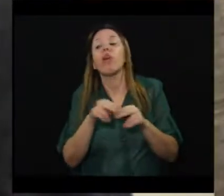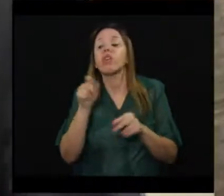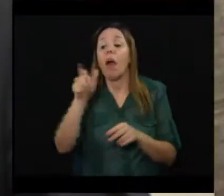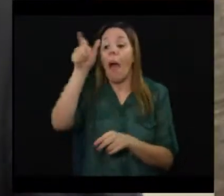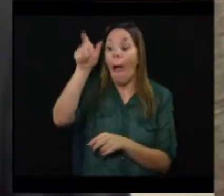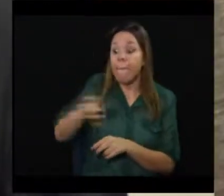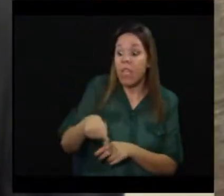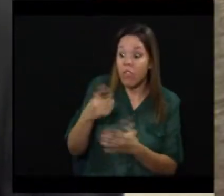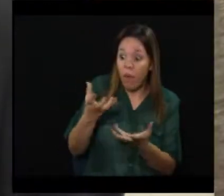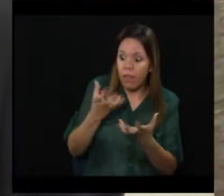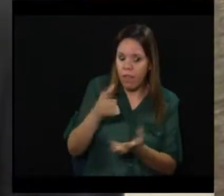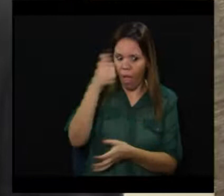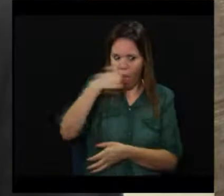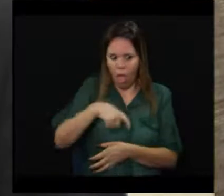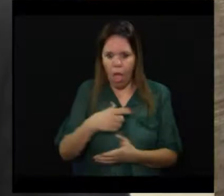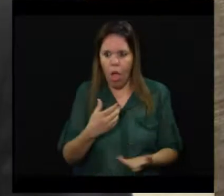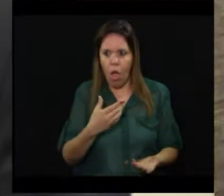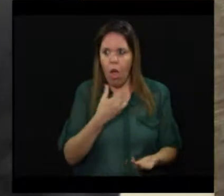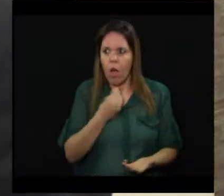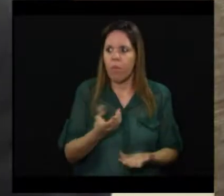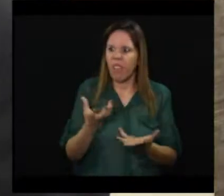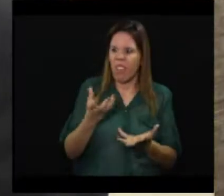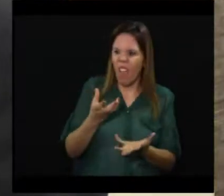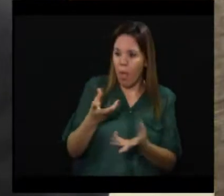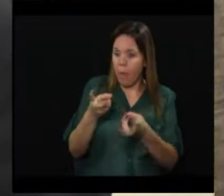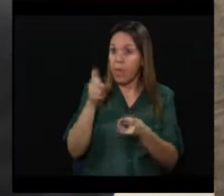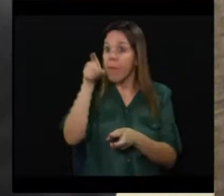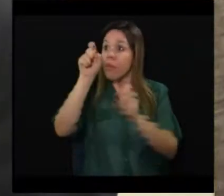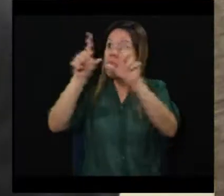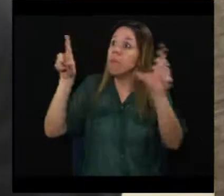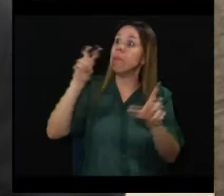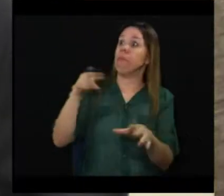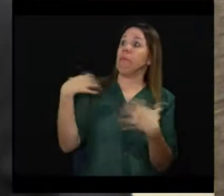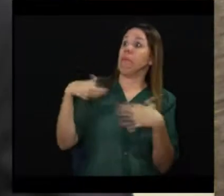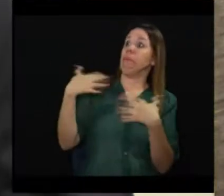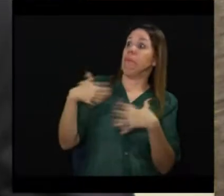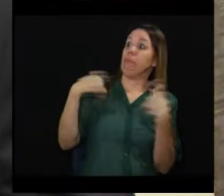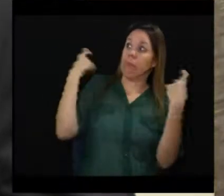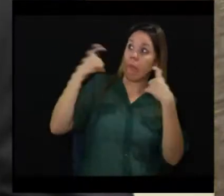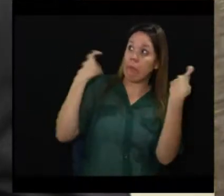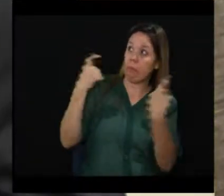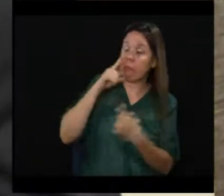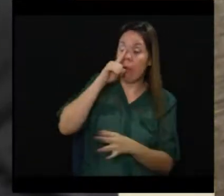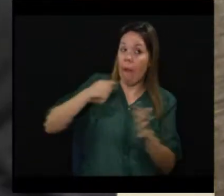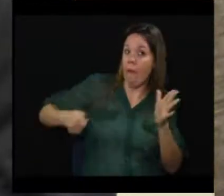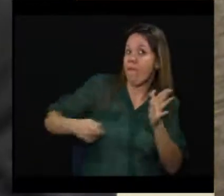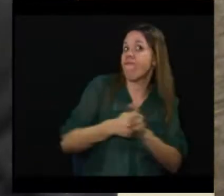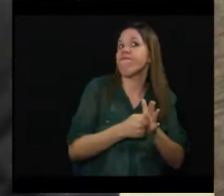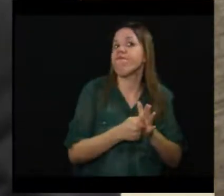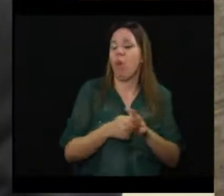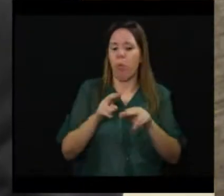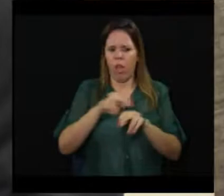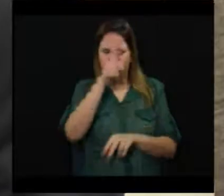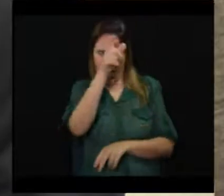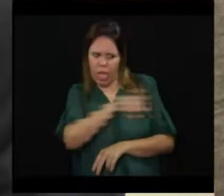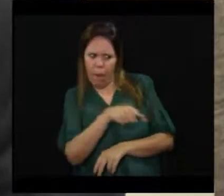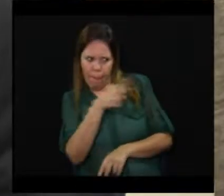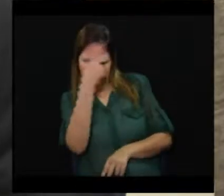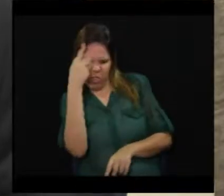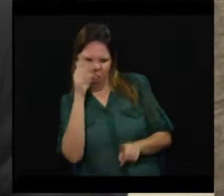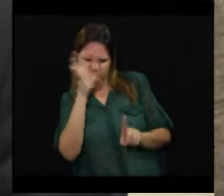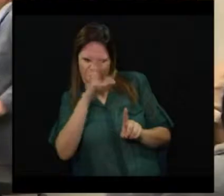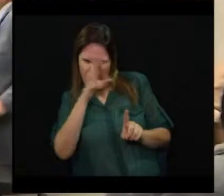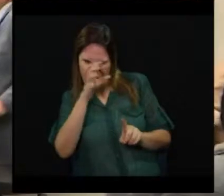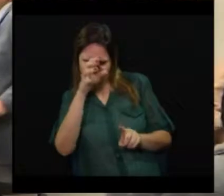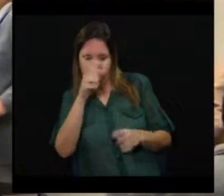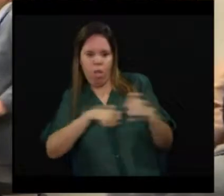mal intencionado vai perceber que ele está correndo o risco de ser denunciado não só por aquela pessoa que ele está